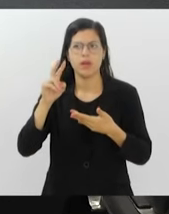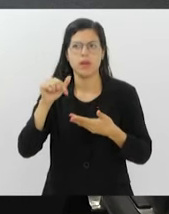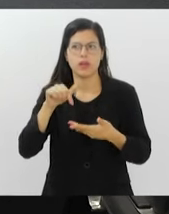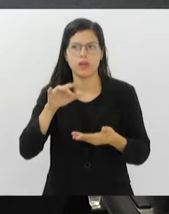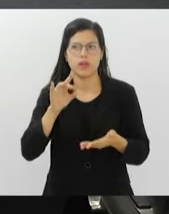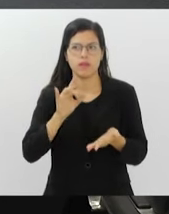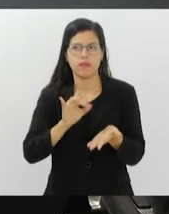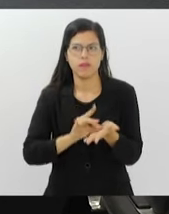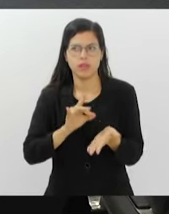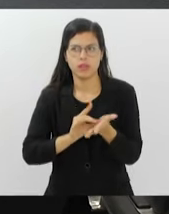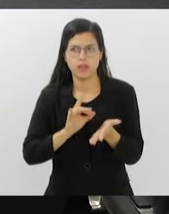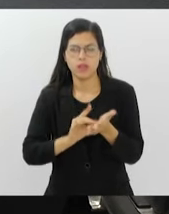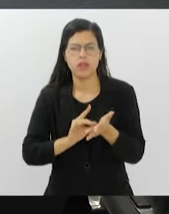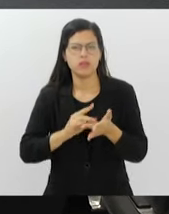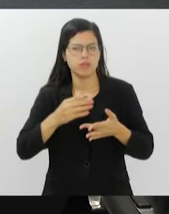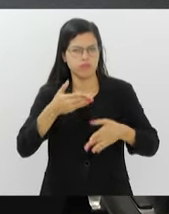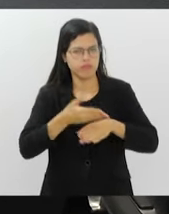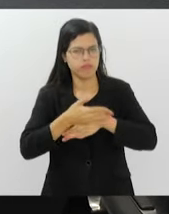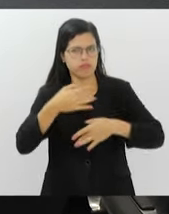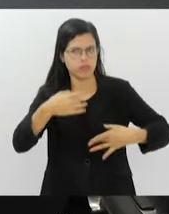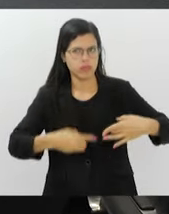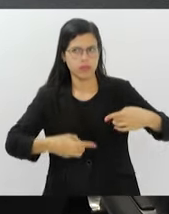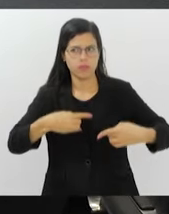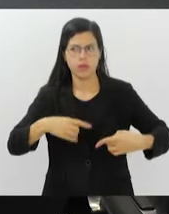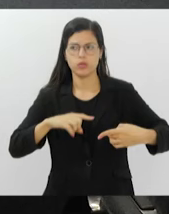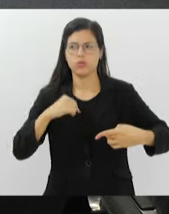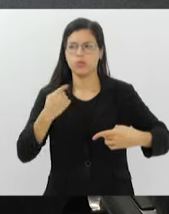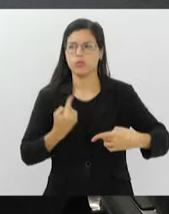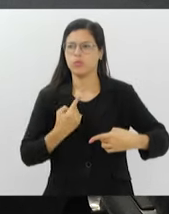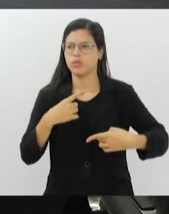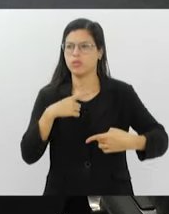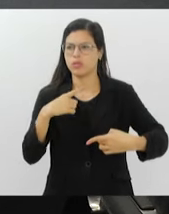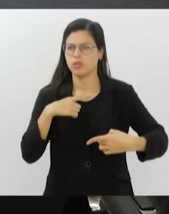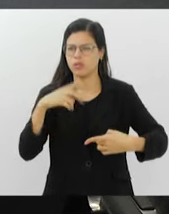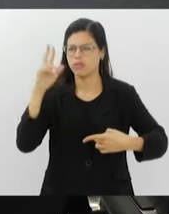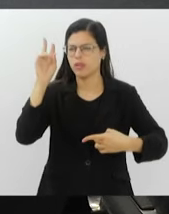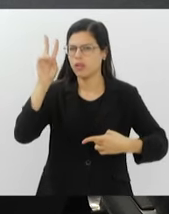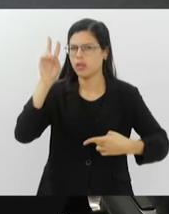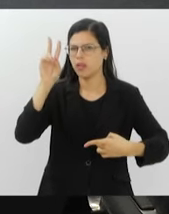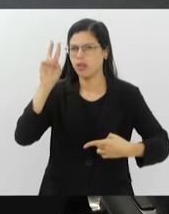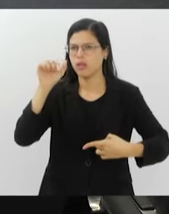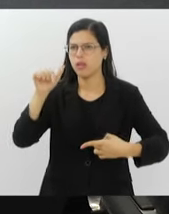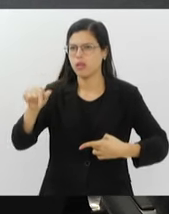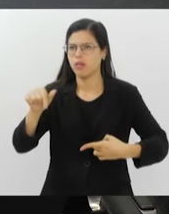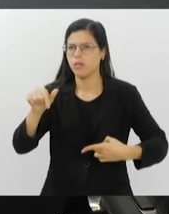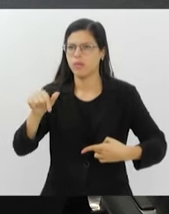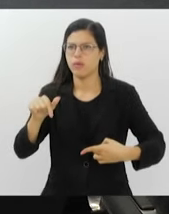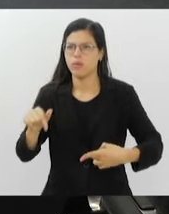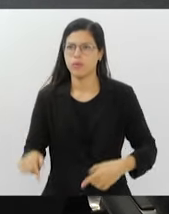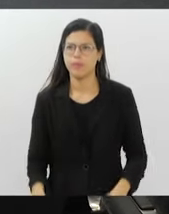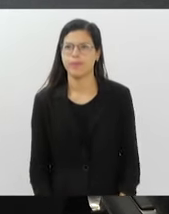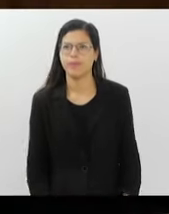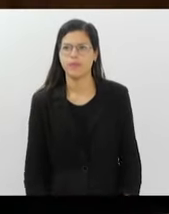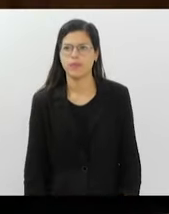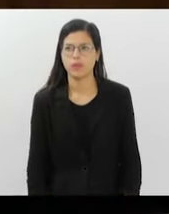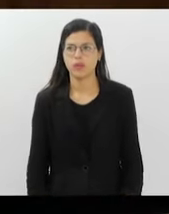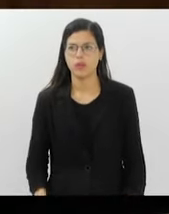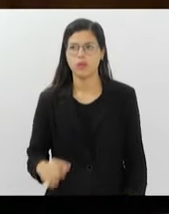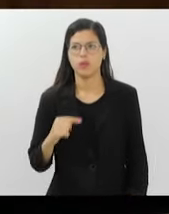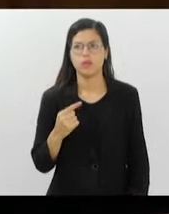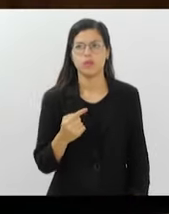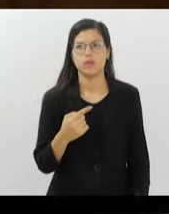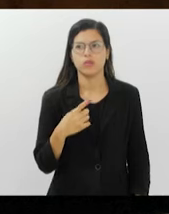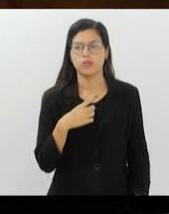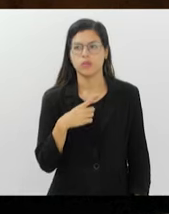participei desse debate Que nós tínhamos essa é minha memória entendi que vossa excelência tá se referindo a isso nós tínhamos